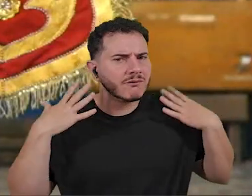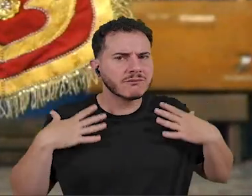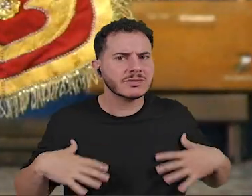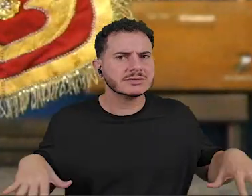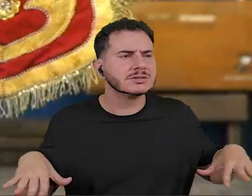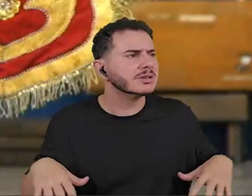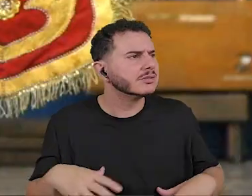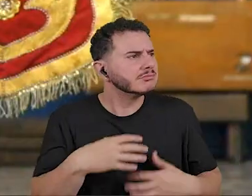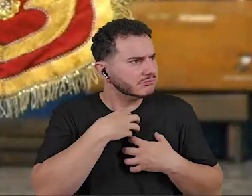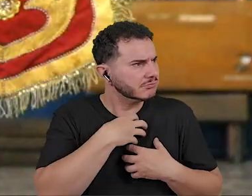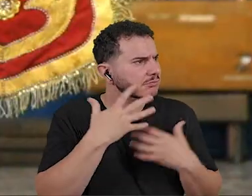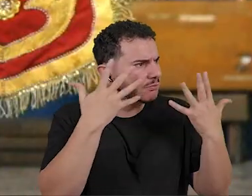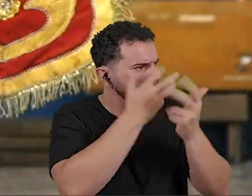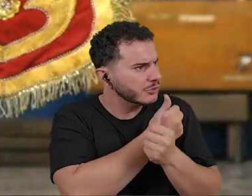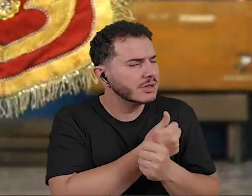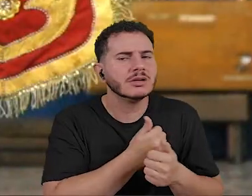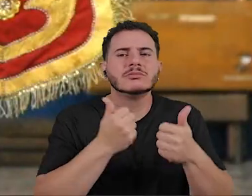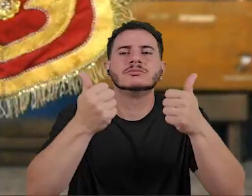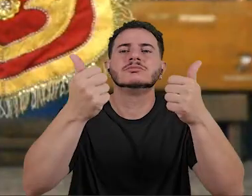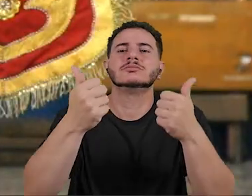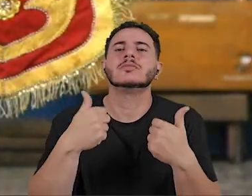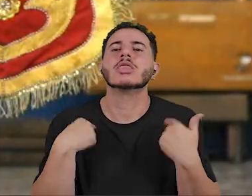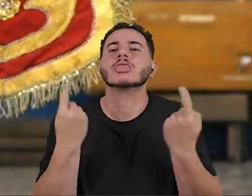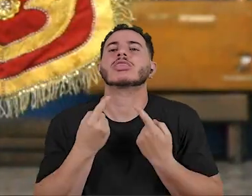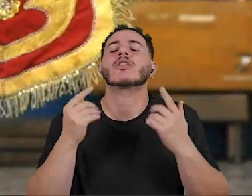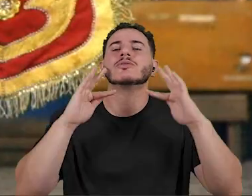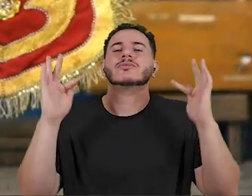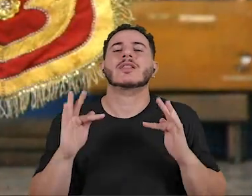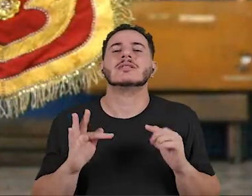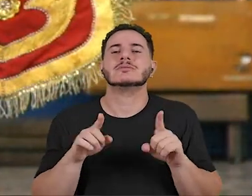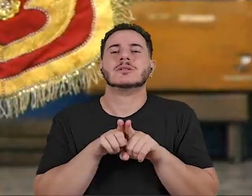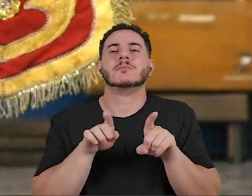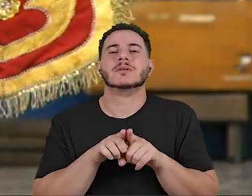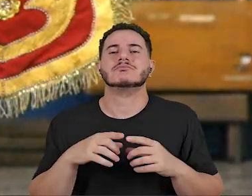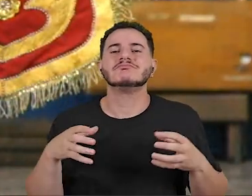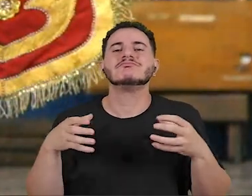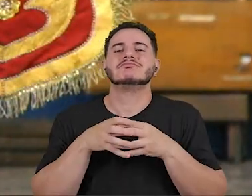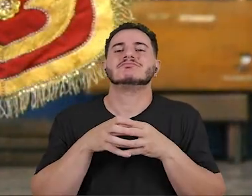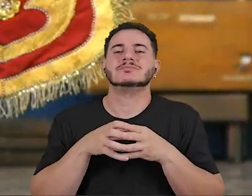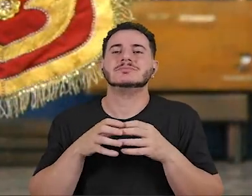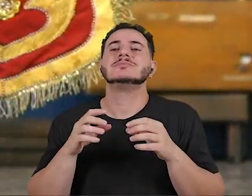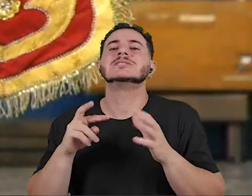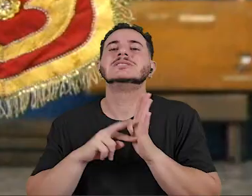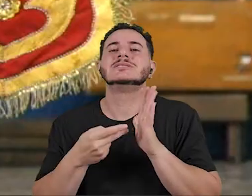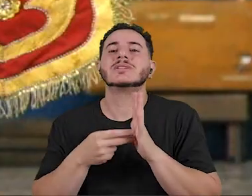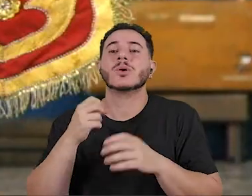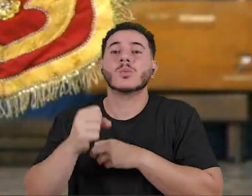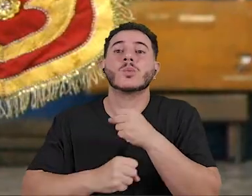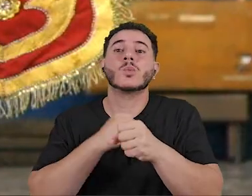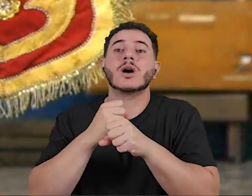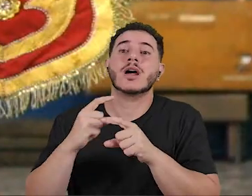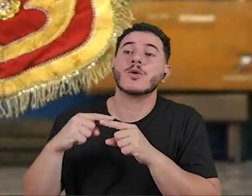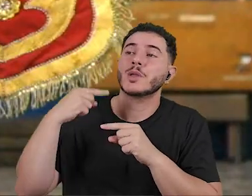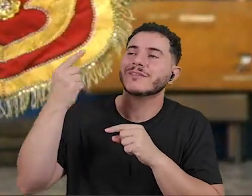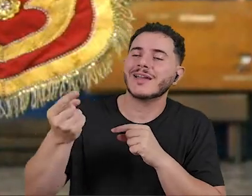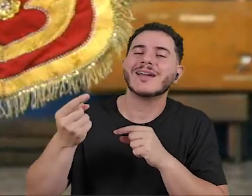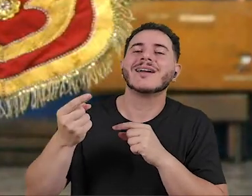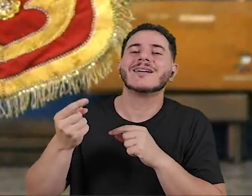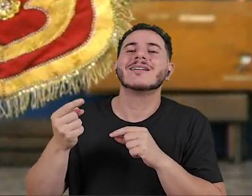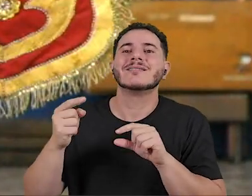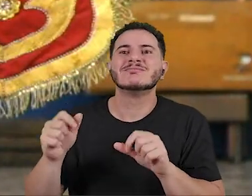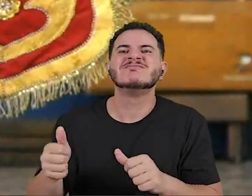com os nossos integrantes que ano que vem a gente vai estar, né, no supra-sumo, né, do desfile